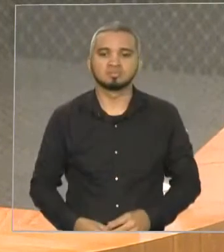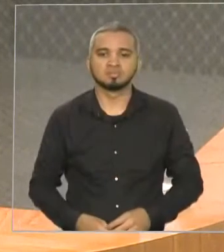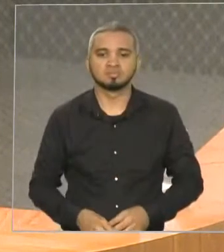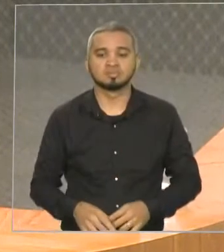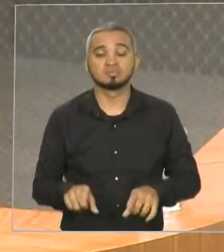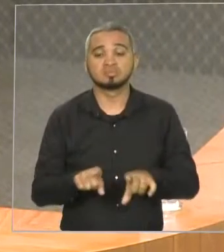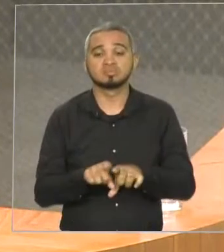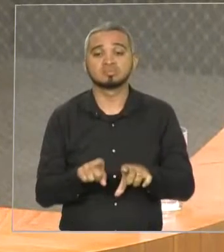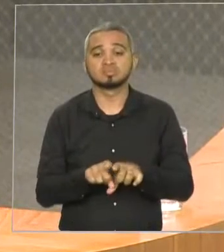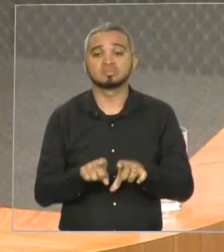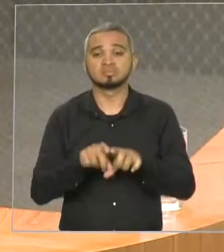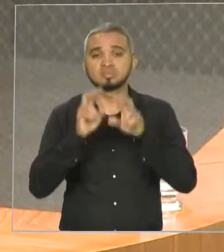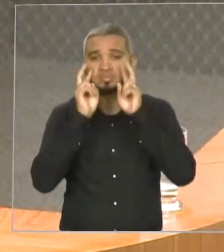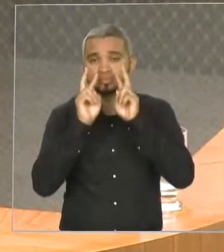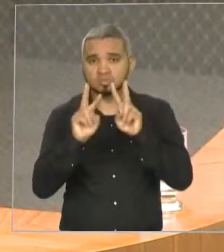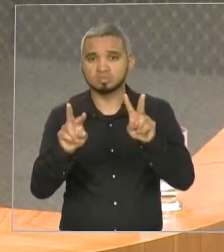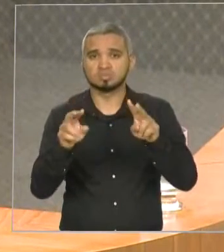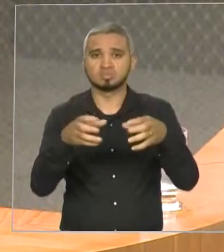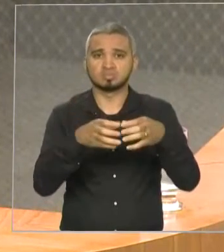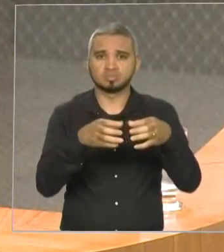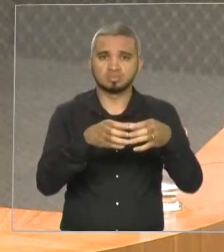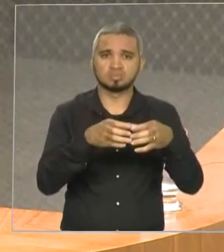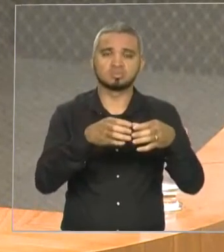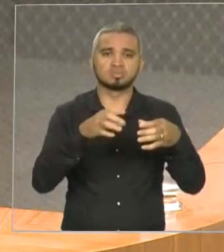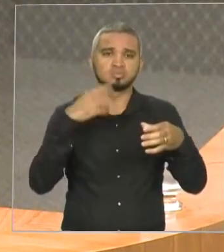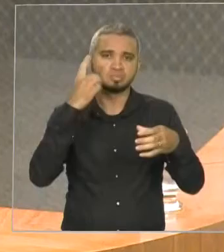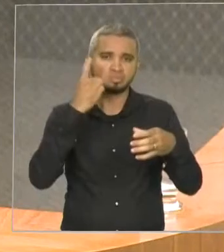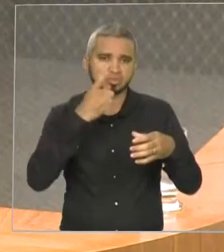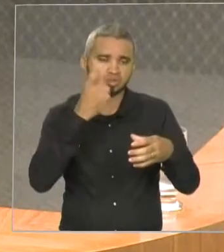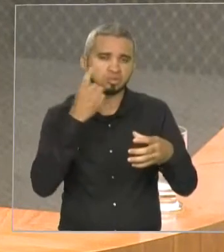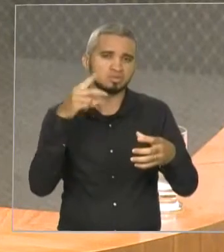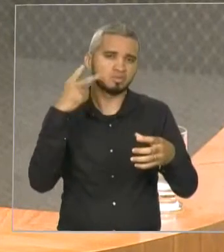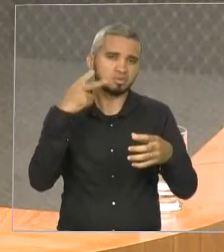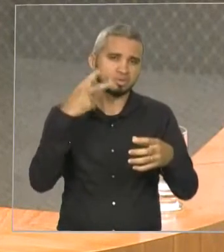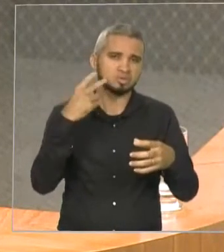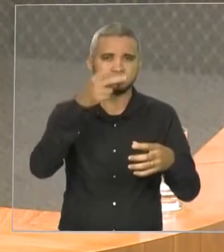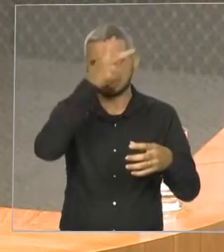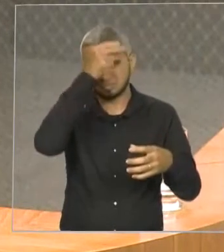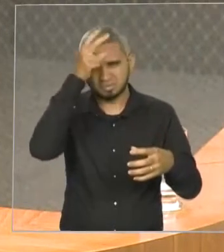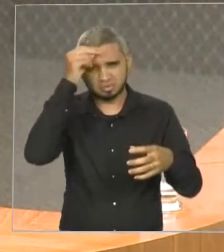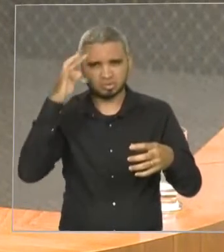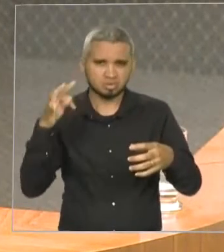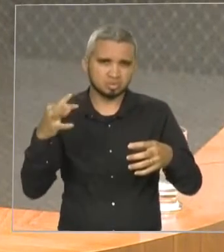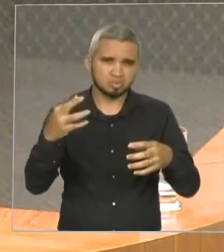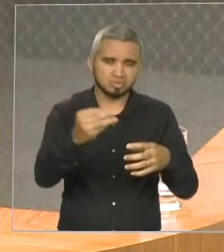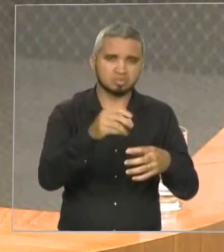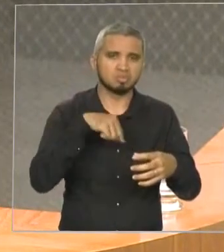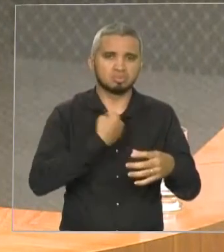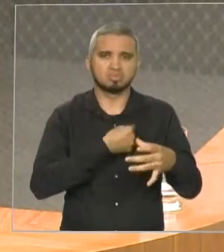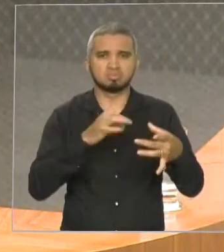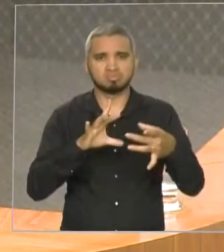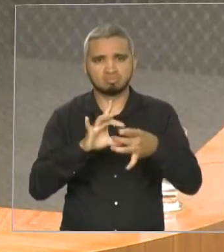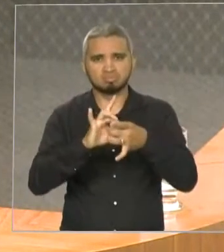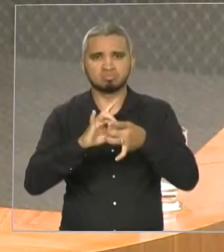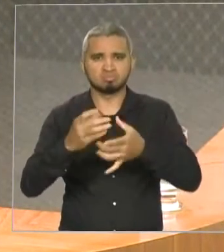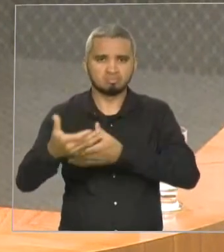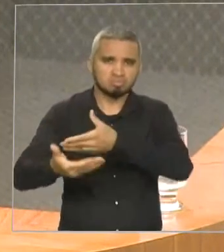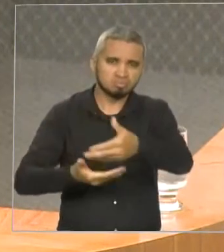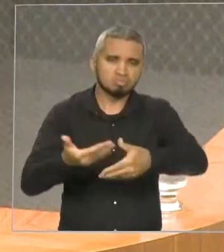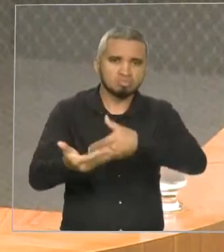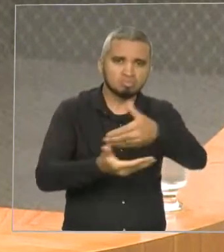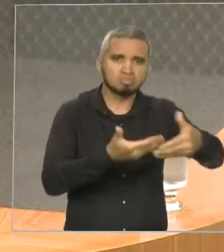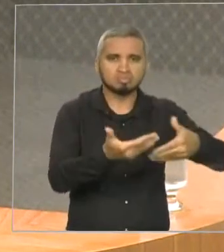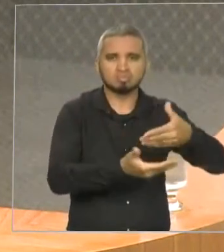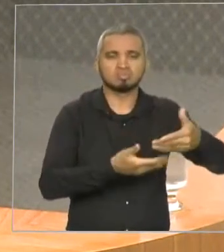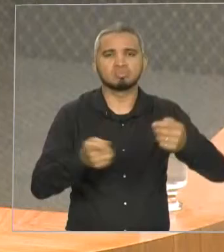a classe política empenhada para que a gente possa fazer uma boa política no estado do Maranhão. Eu fico mais feliz